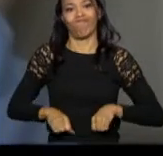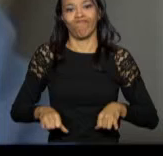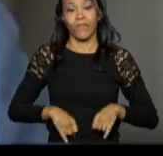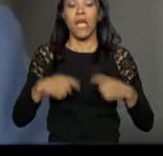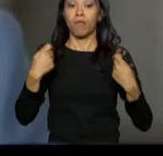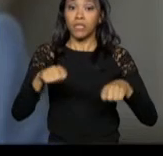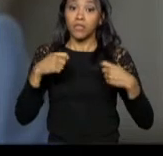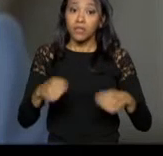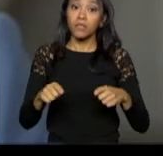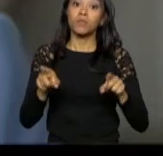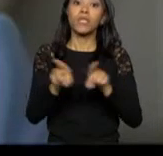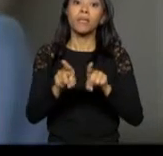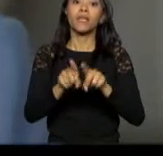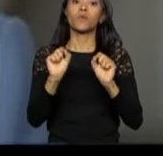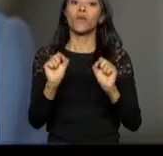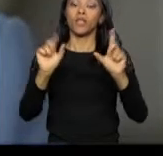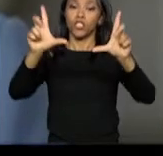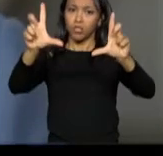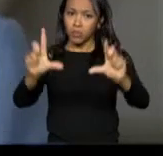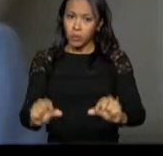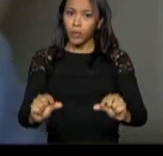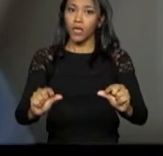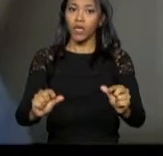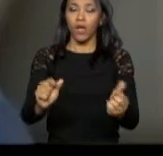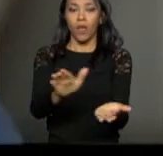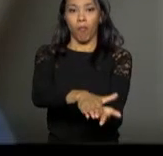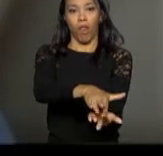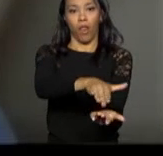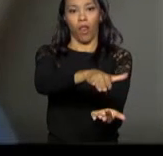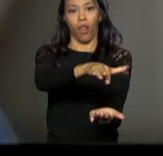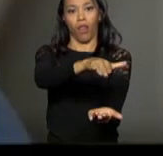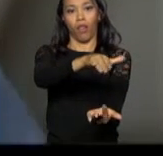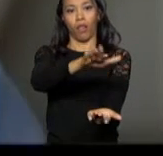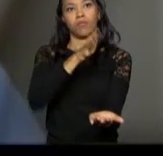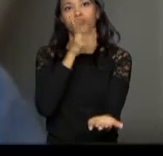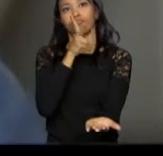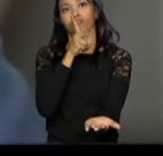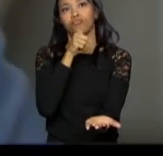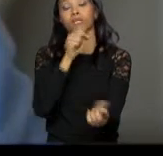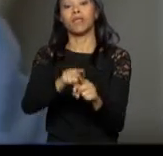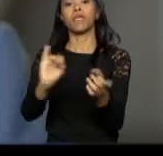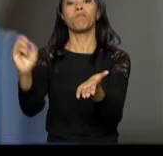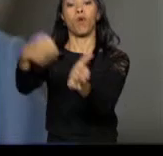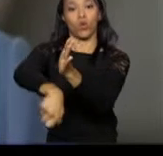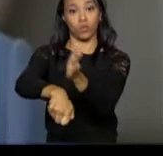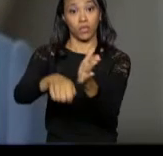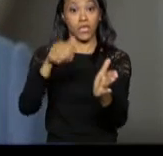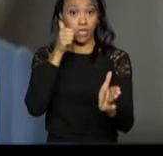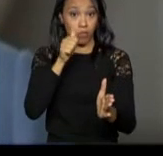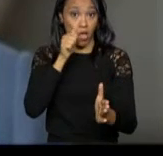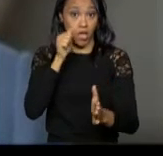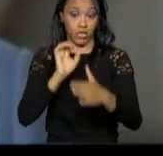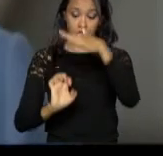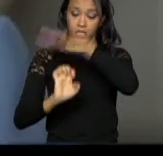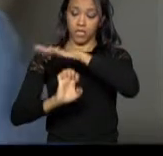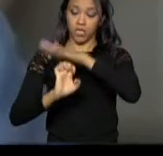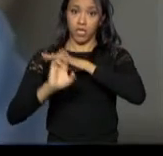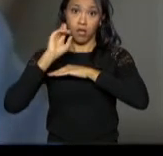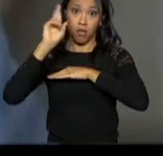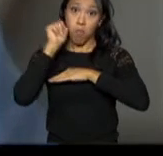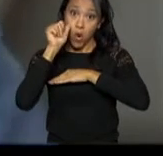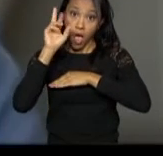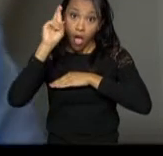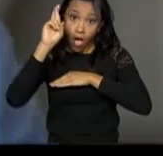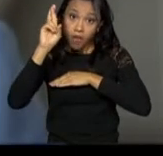preciso diminuir ainda mais a burocracia e os impostos para que as empresas lideradas por mulheres